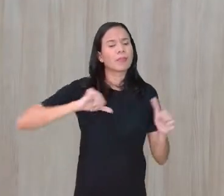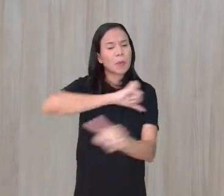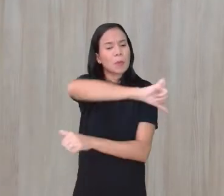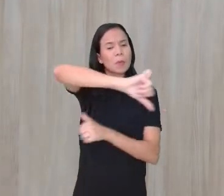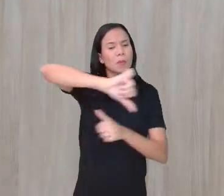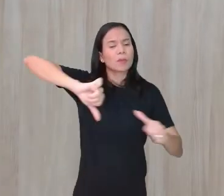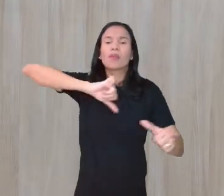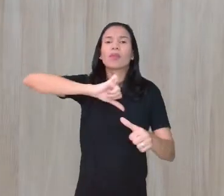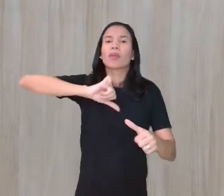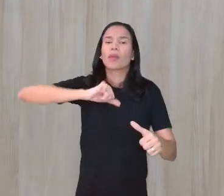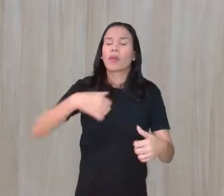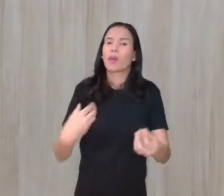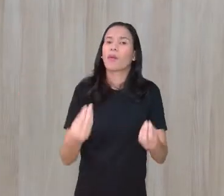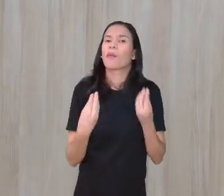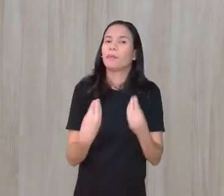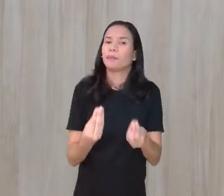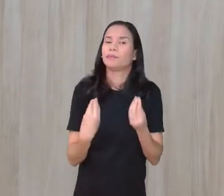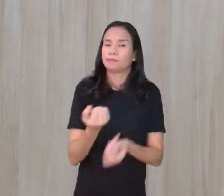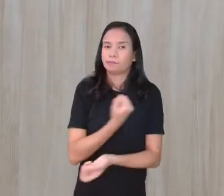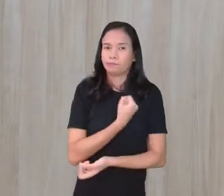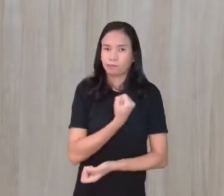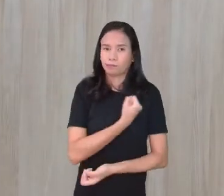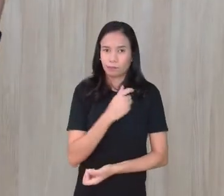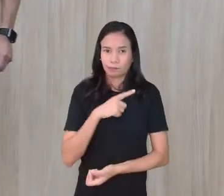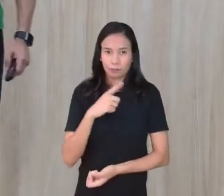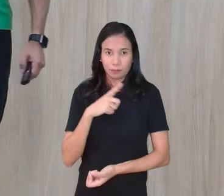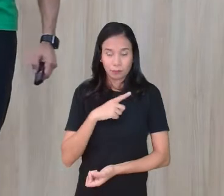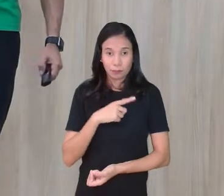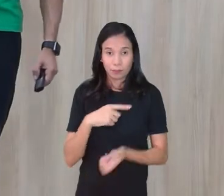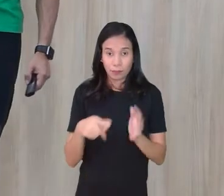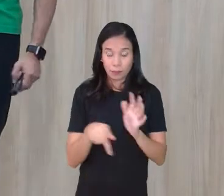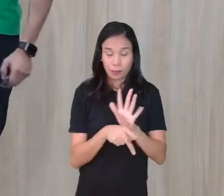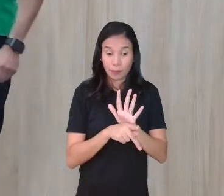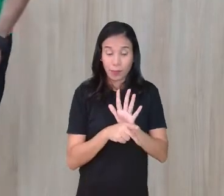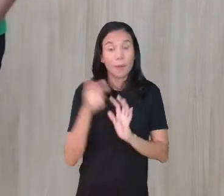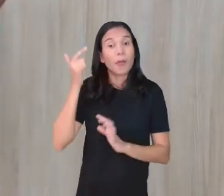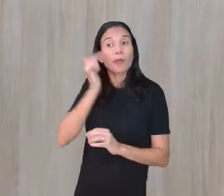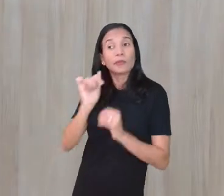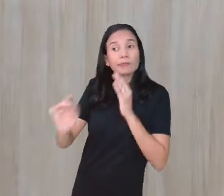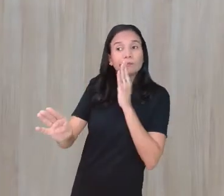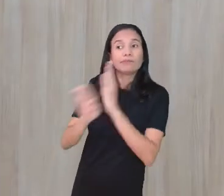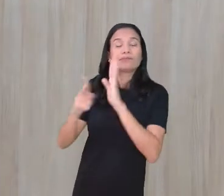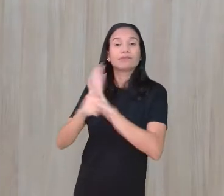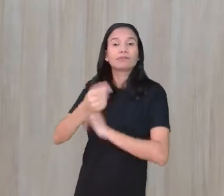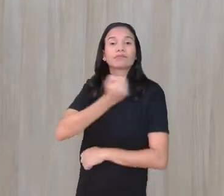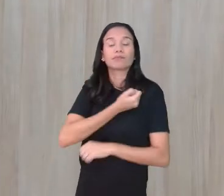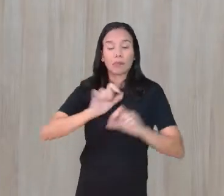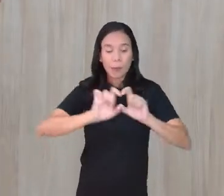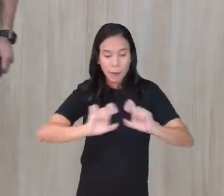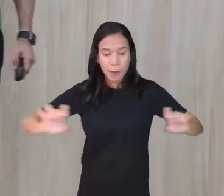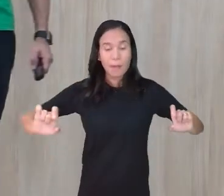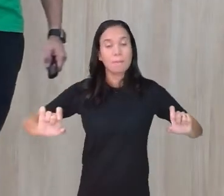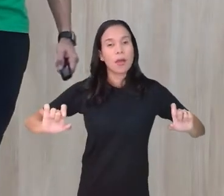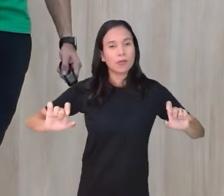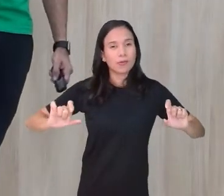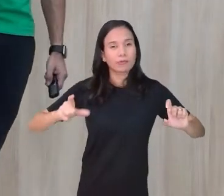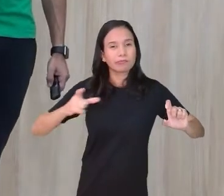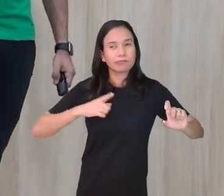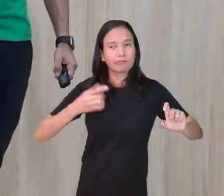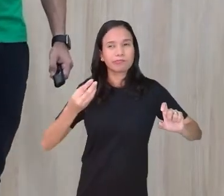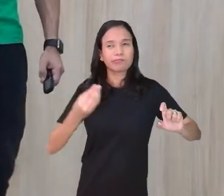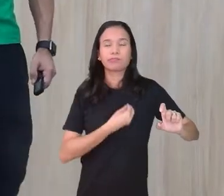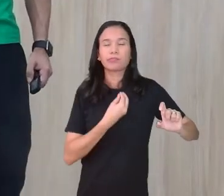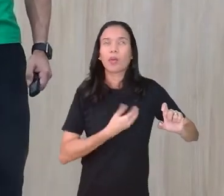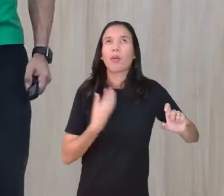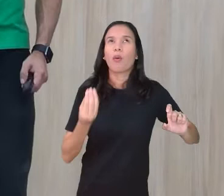O que é que eu estou fazendo com os números aqui naturais para obter esses números que estão aparecendo aqui na sexta